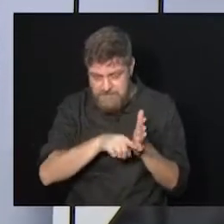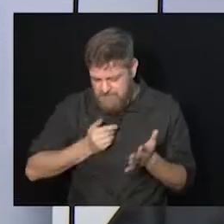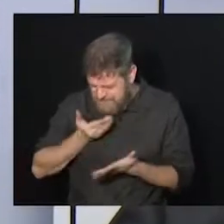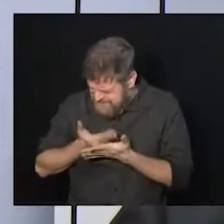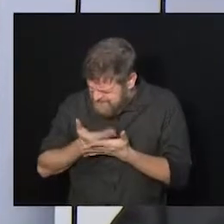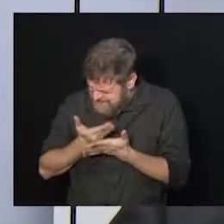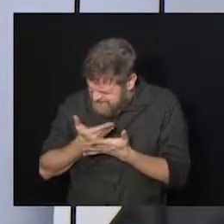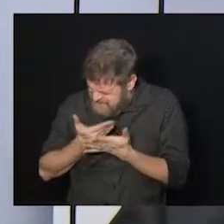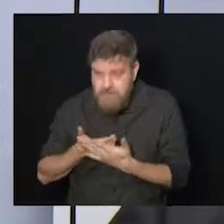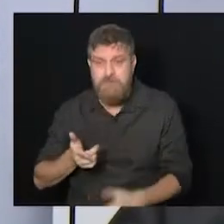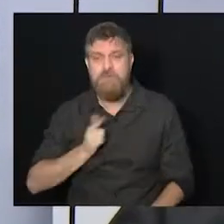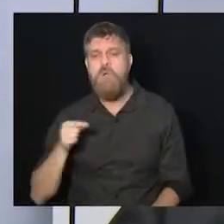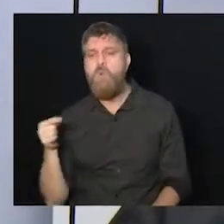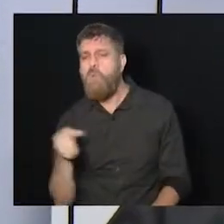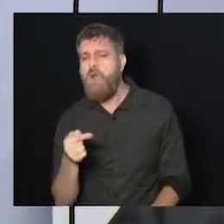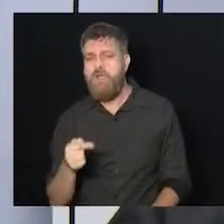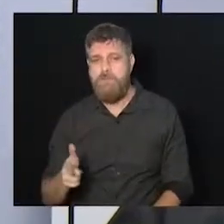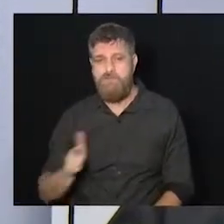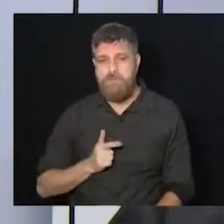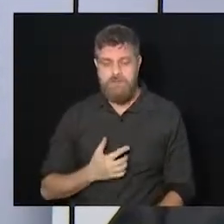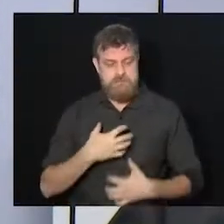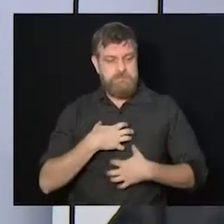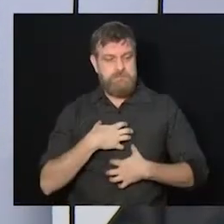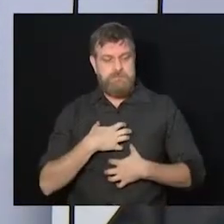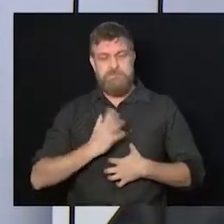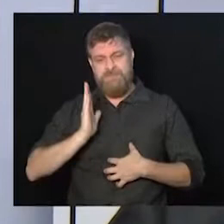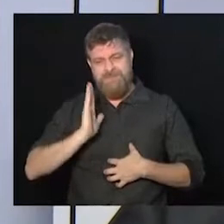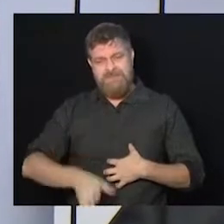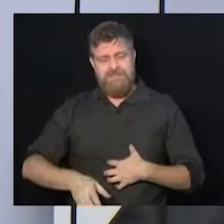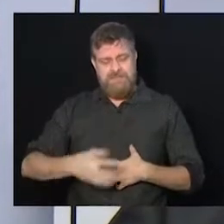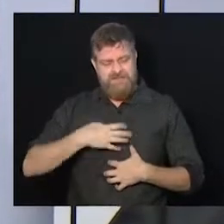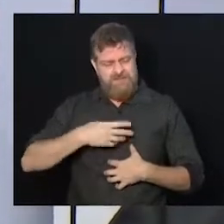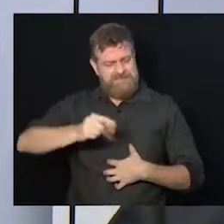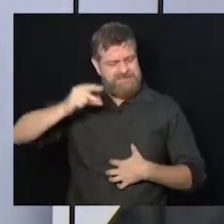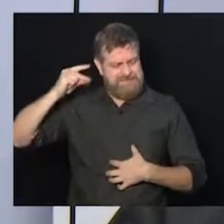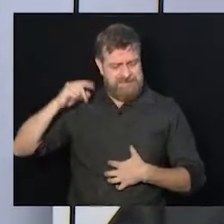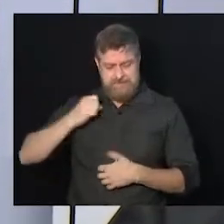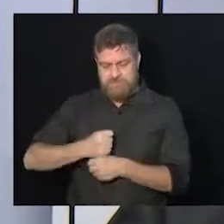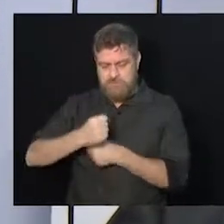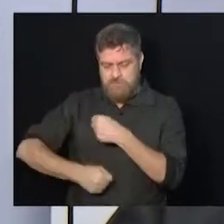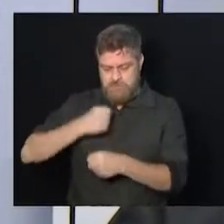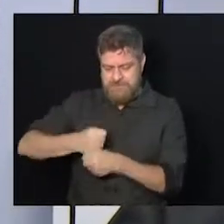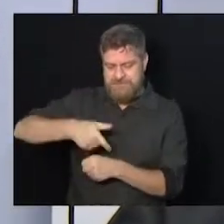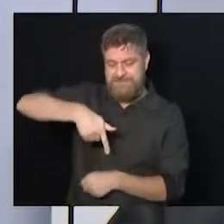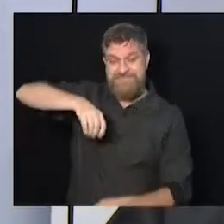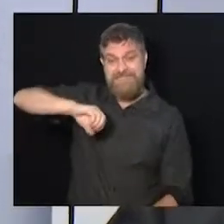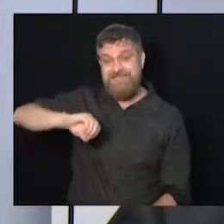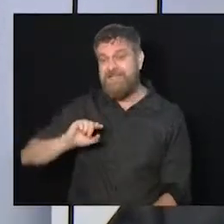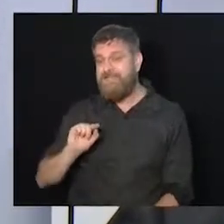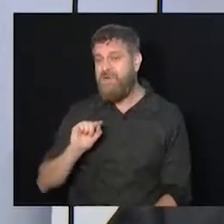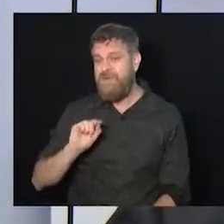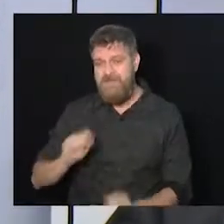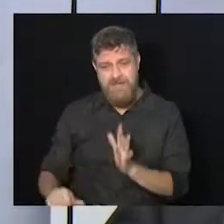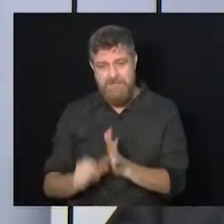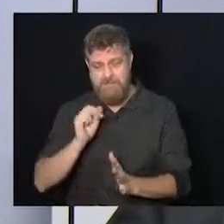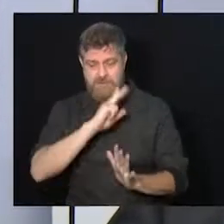né? Existe um sentimento já bastante antigo, desde a década de 70, de que, primeiro, o